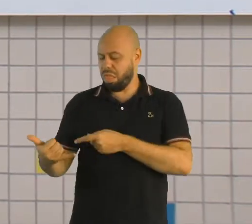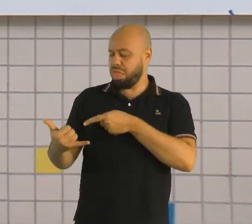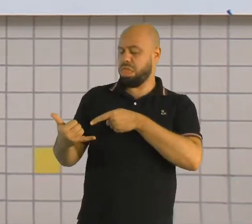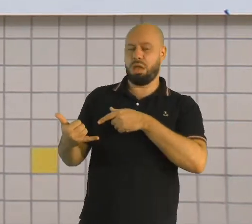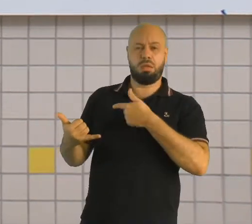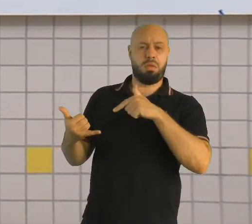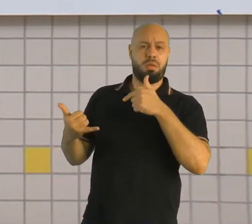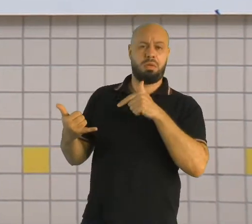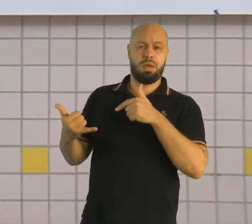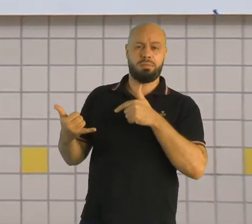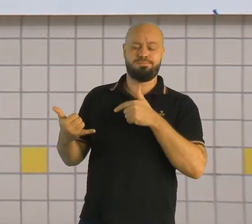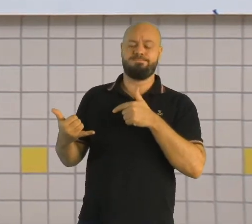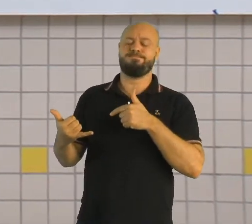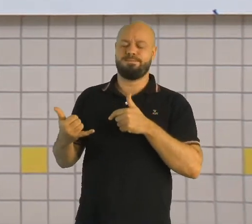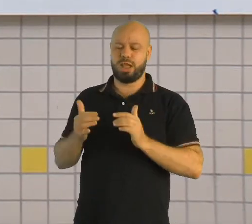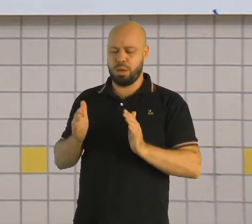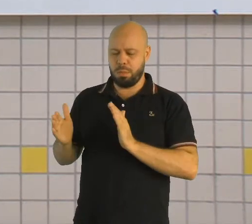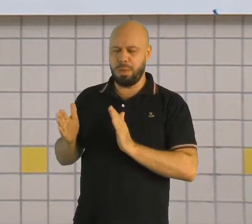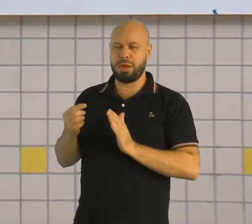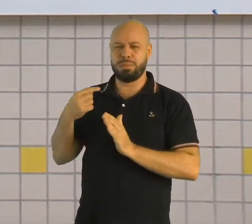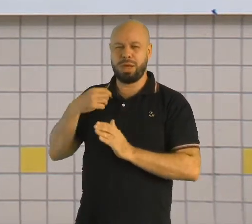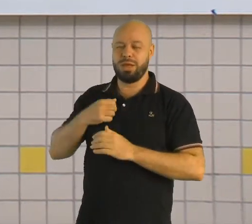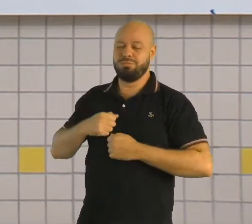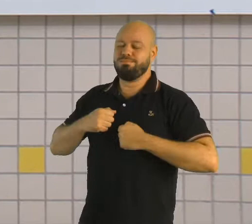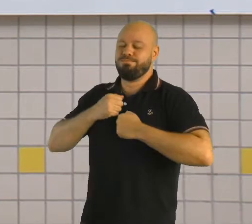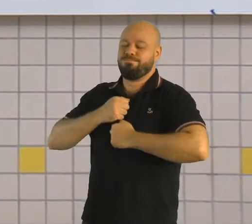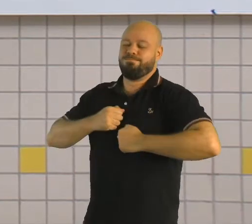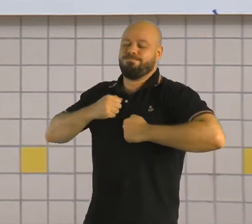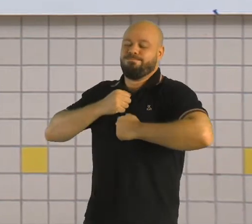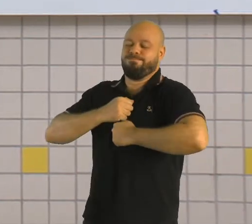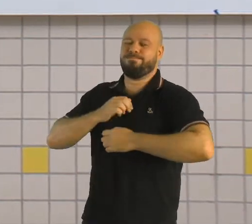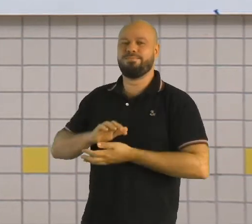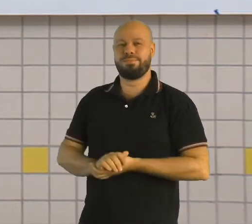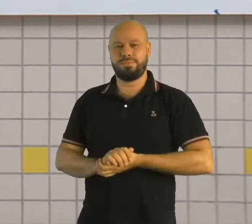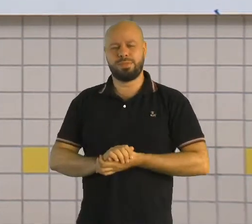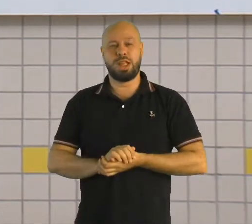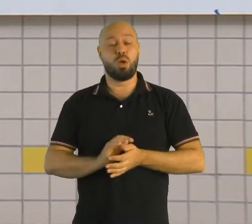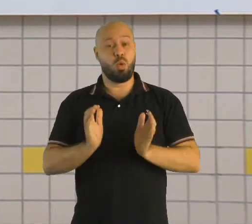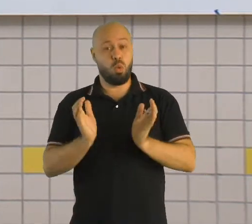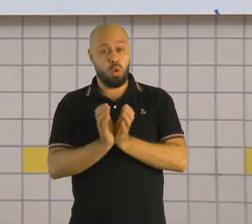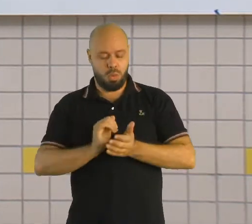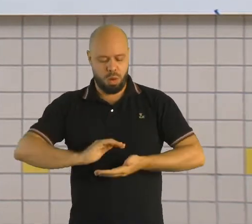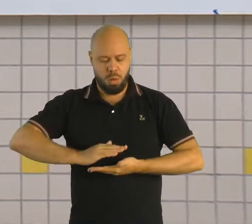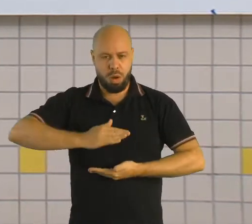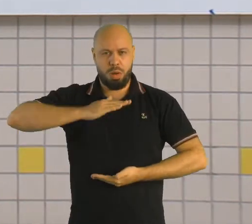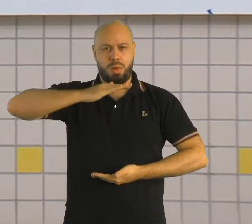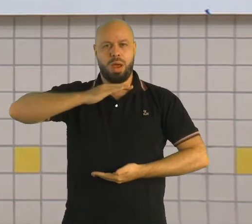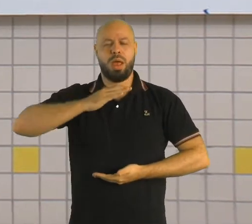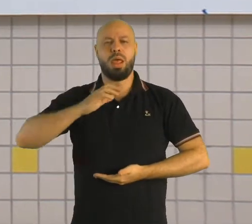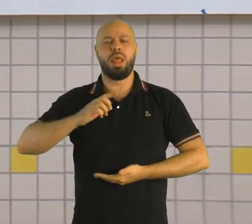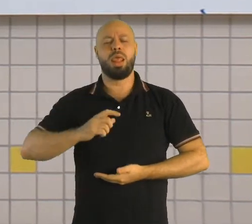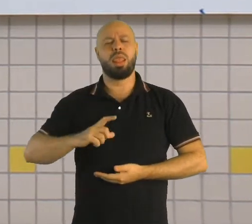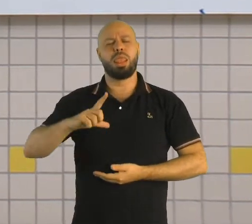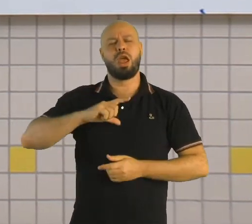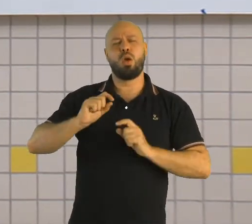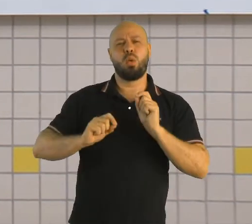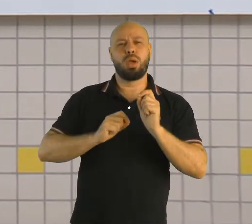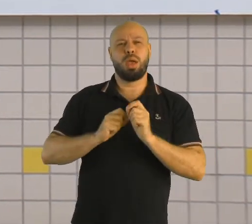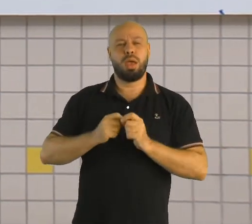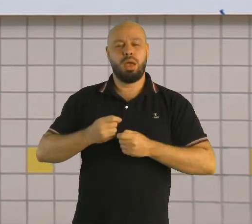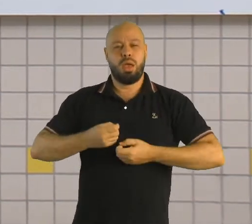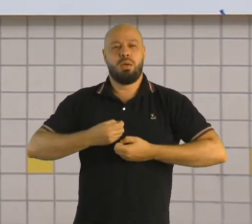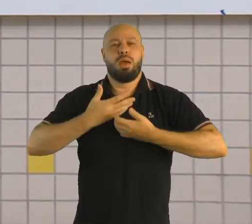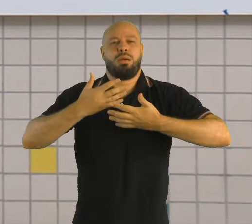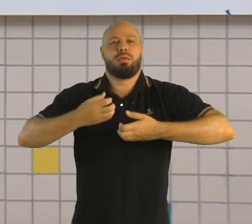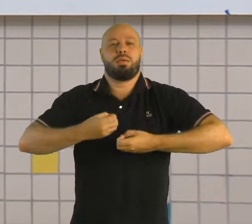é um período na qual a gente sente muita saudade. Então esses pensadores renascentistas, eles tinham esse mesmo entusiasmo. Eles